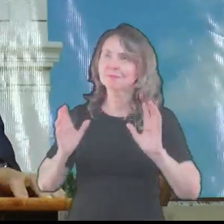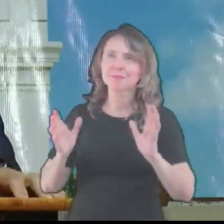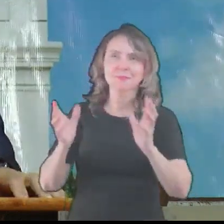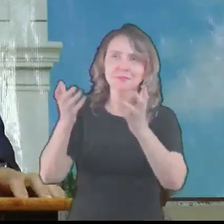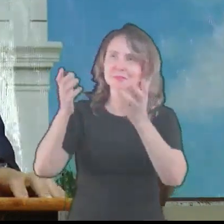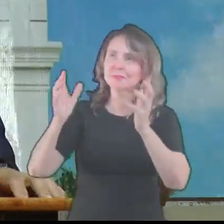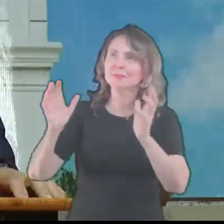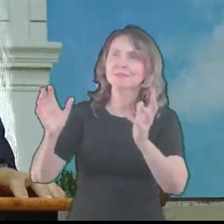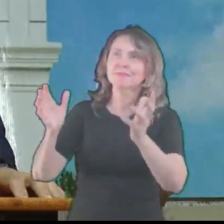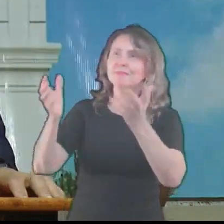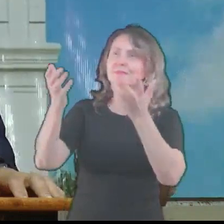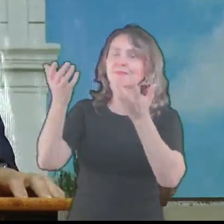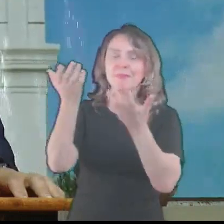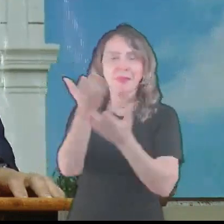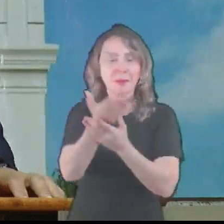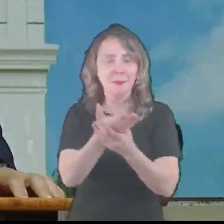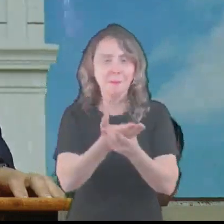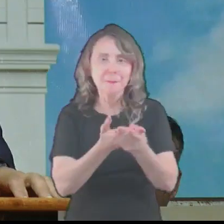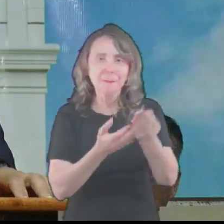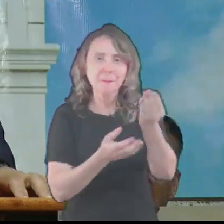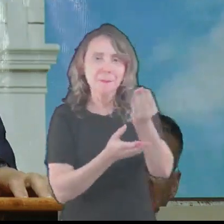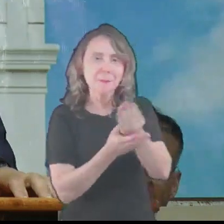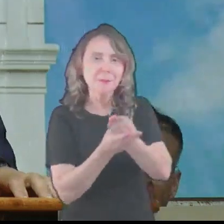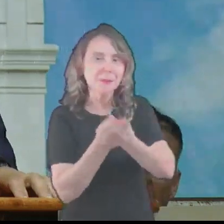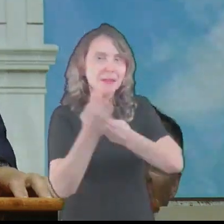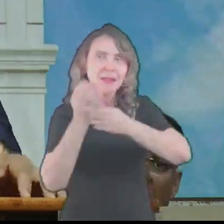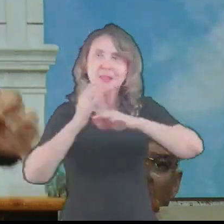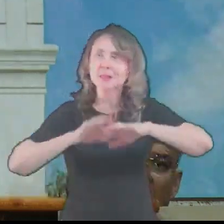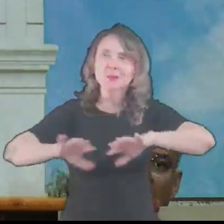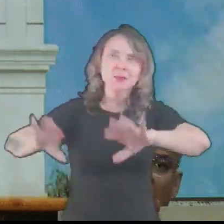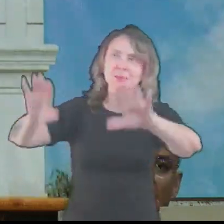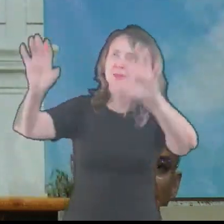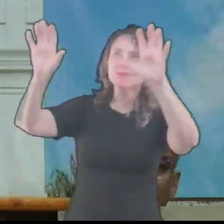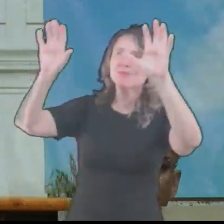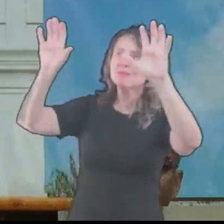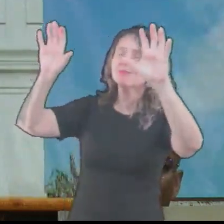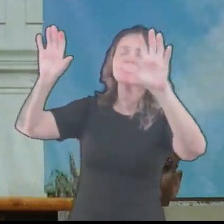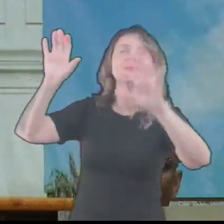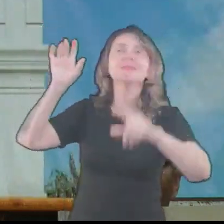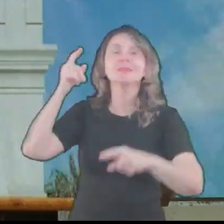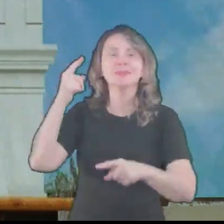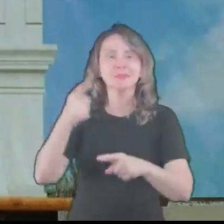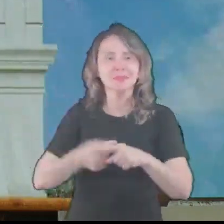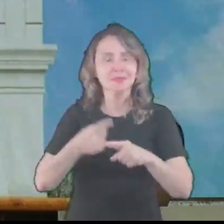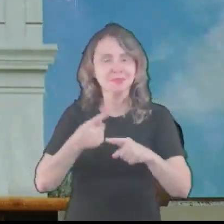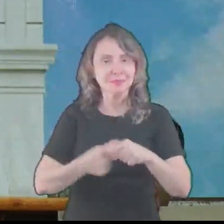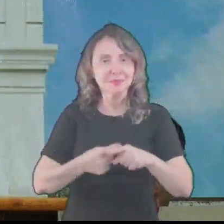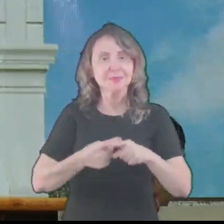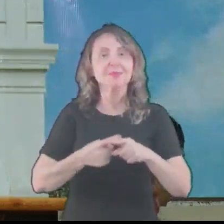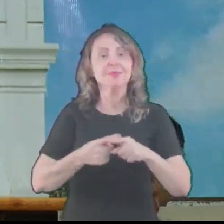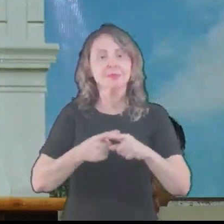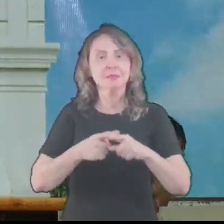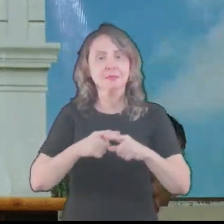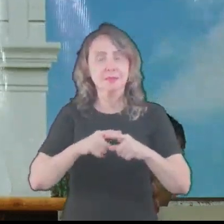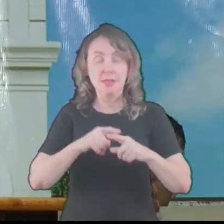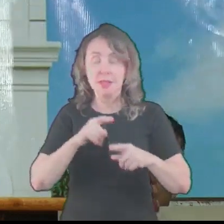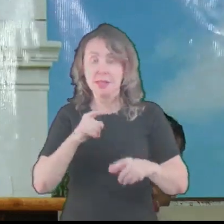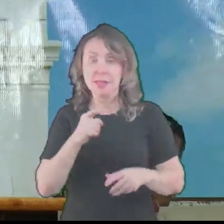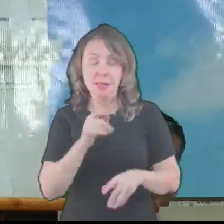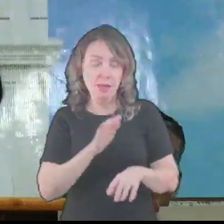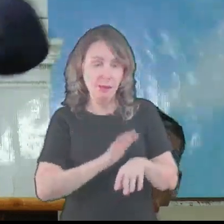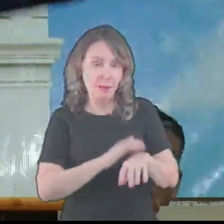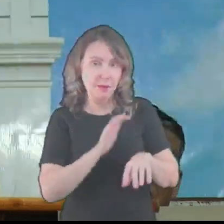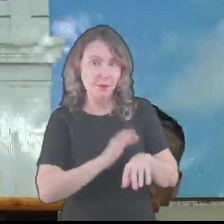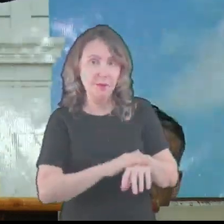nome. Levanta as mãos, diga que eu sou grande, porque fui eu que abri as correntes na sua vida e